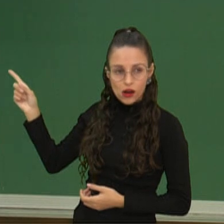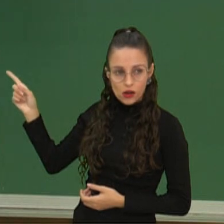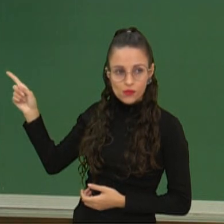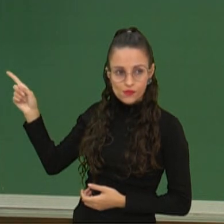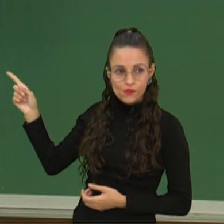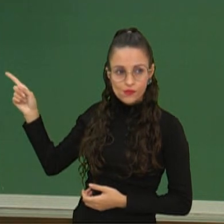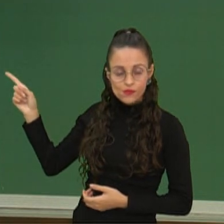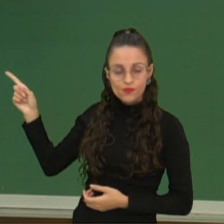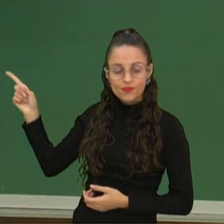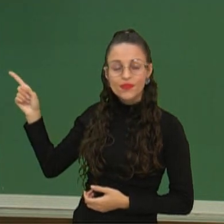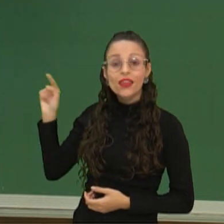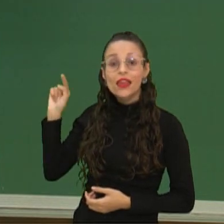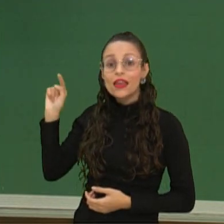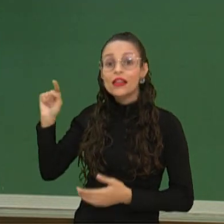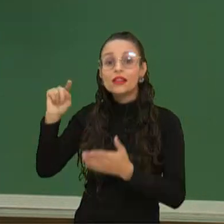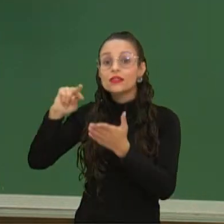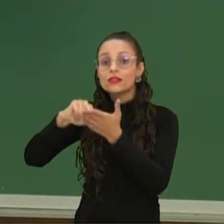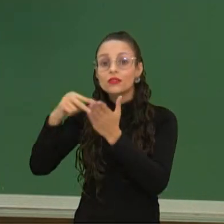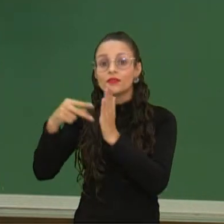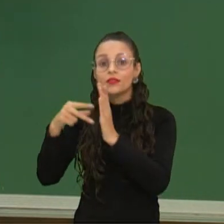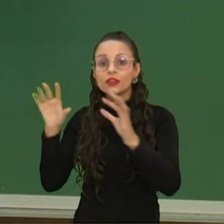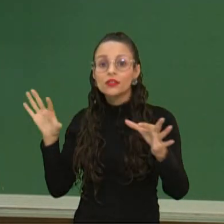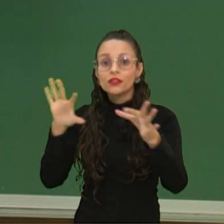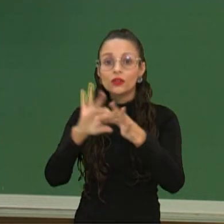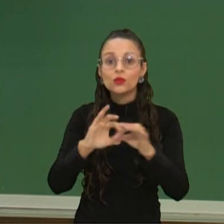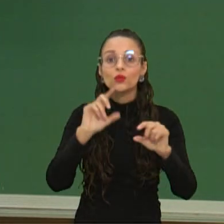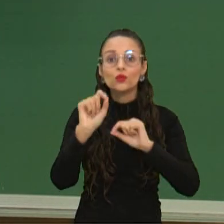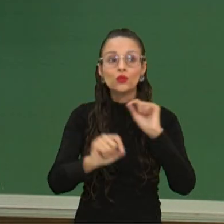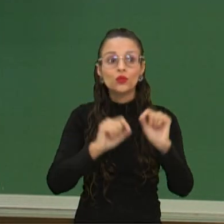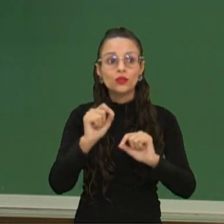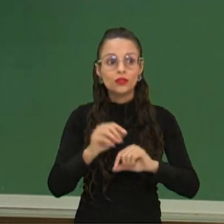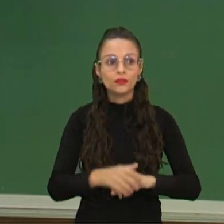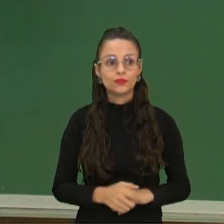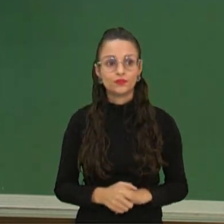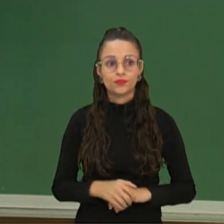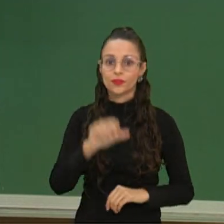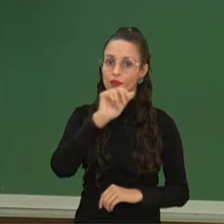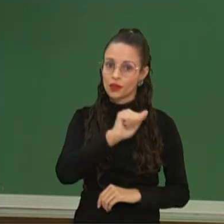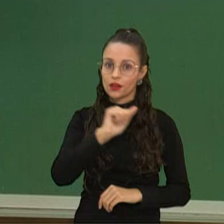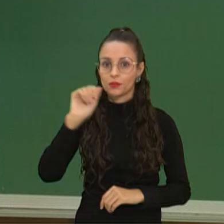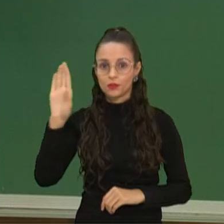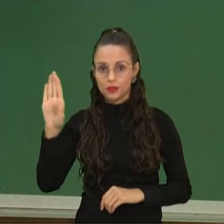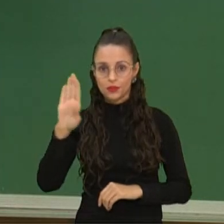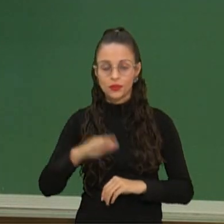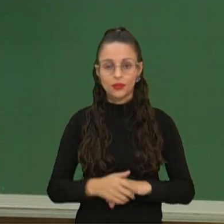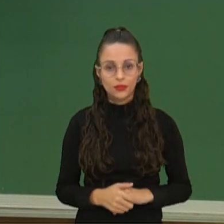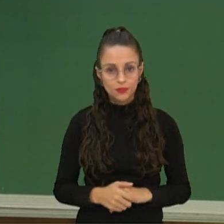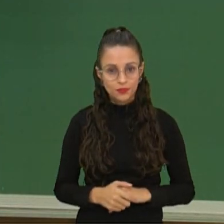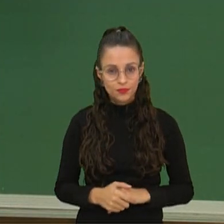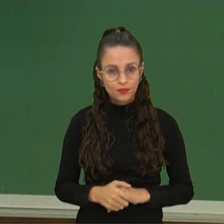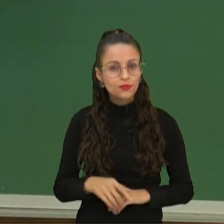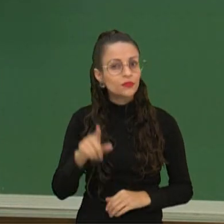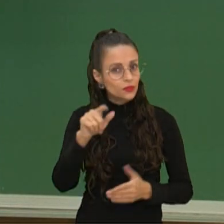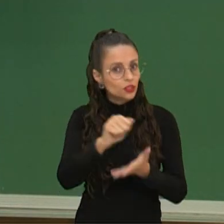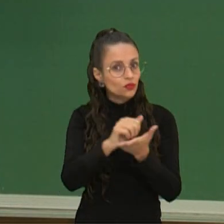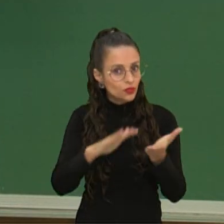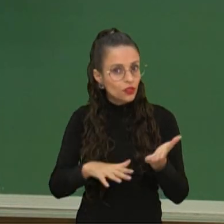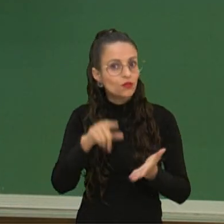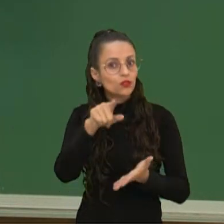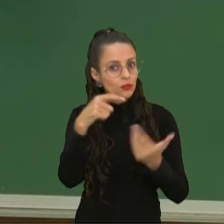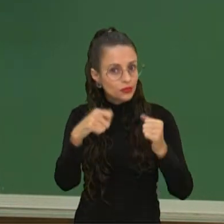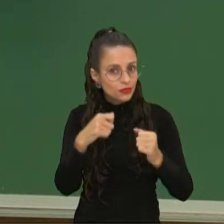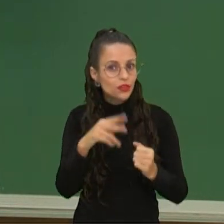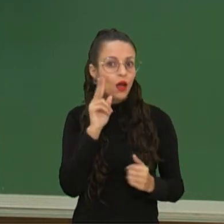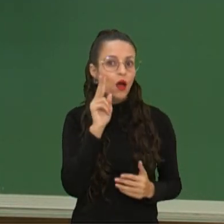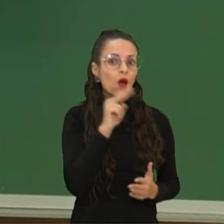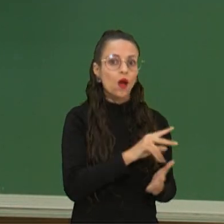linha número 1. Significa o quê? Do something again or overcome. Para fazer essa atividade, o dicionário é importantíssimo,